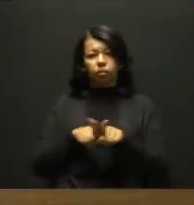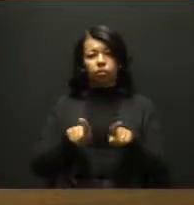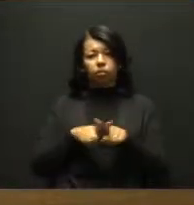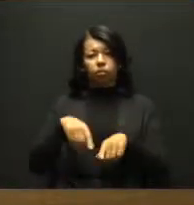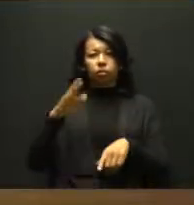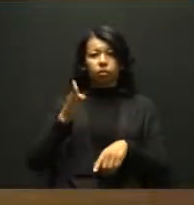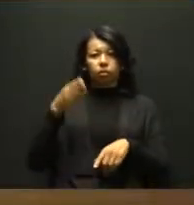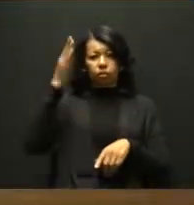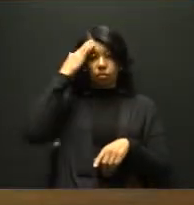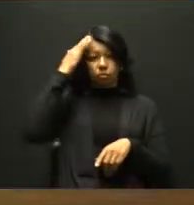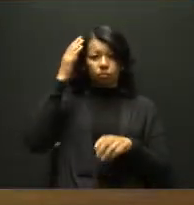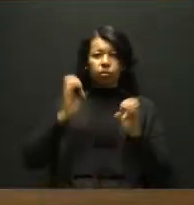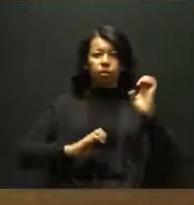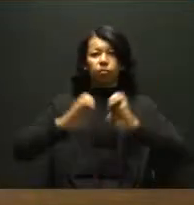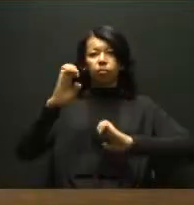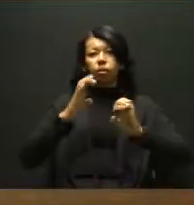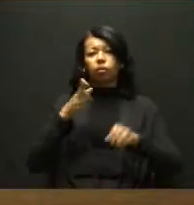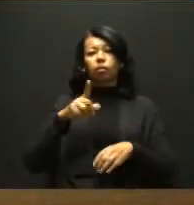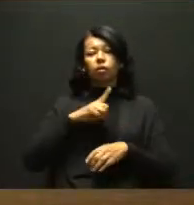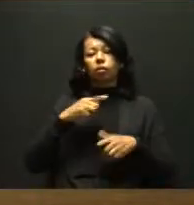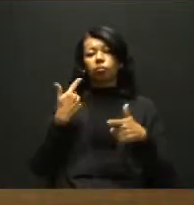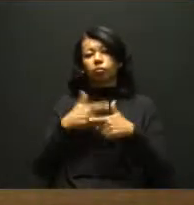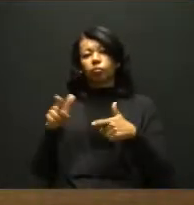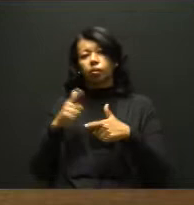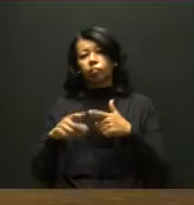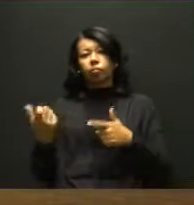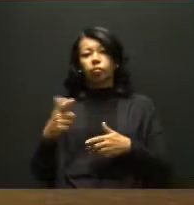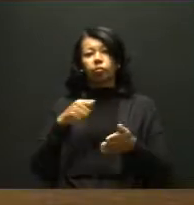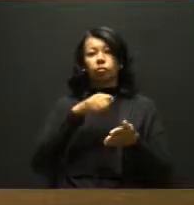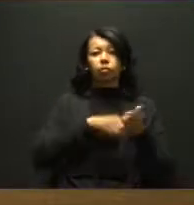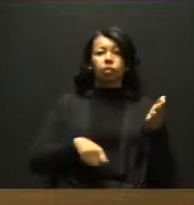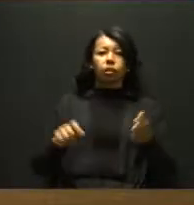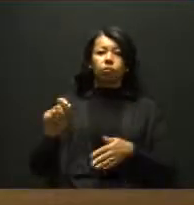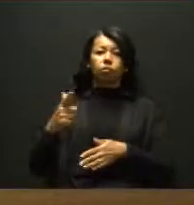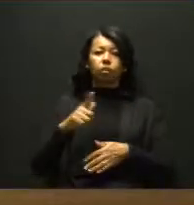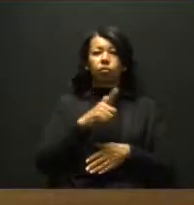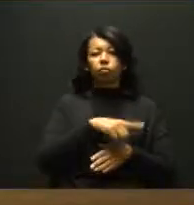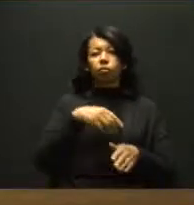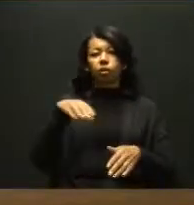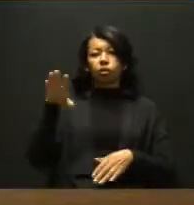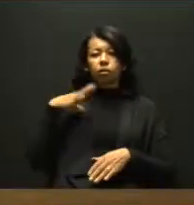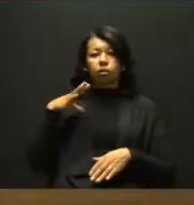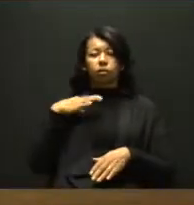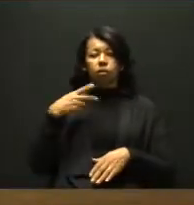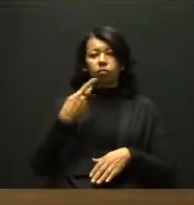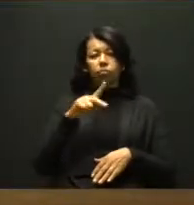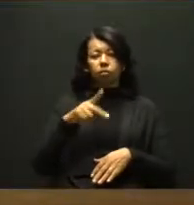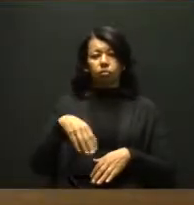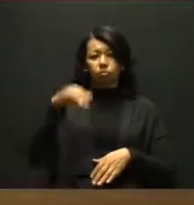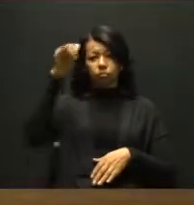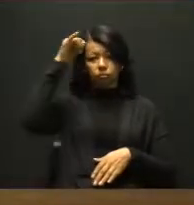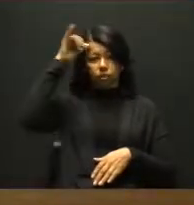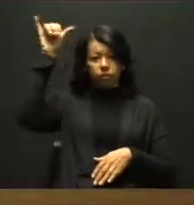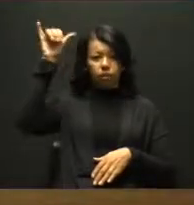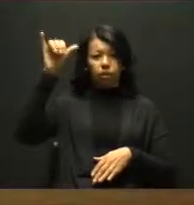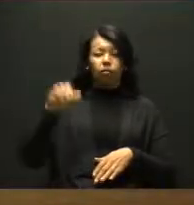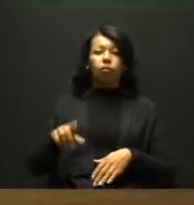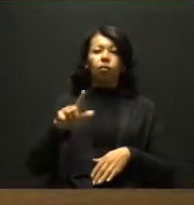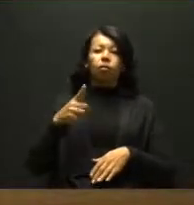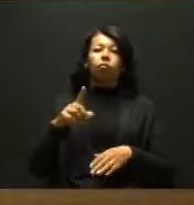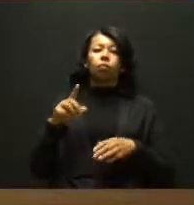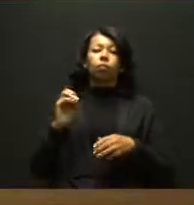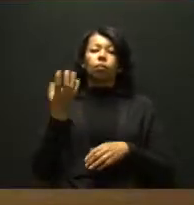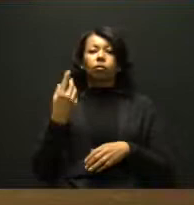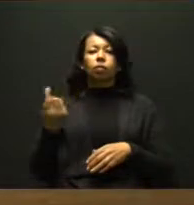já sabemos que a empresa já tem alguns problemas em outros contratos em uma cidade então por questão de prevenção a gente não deixe que